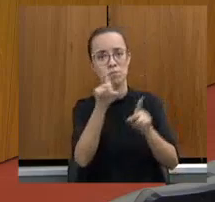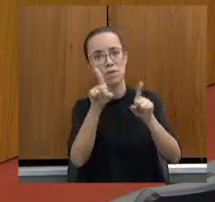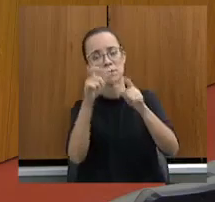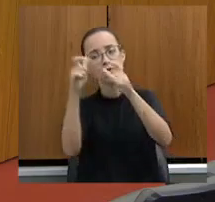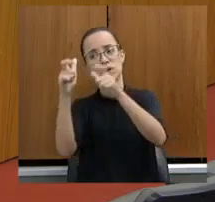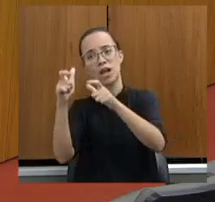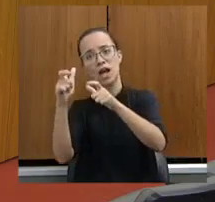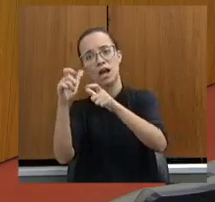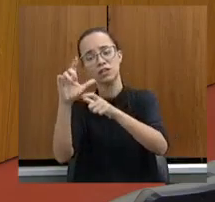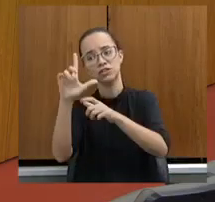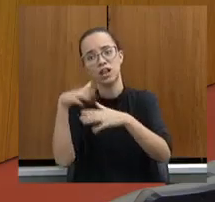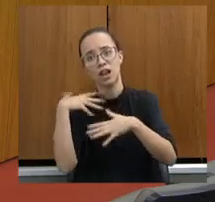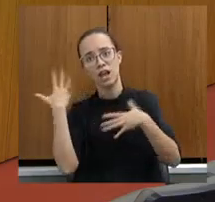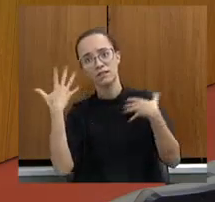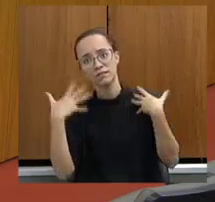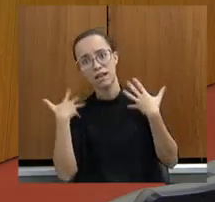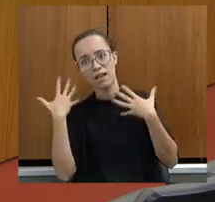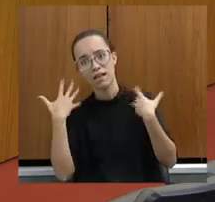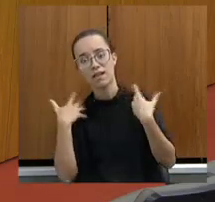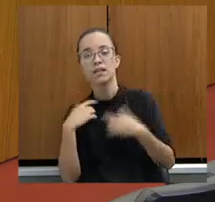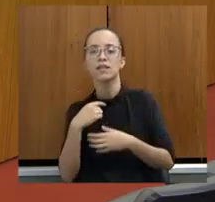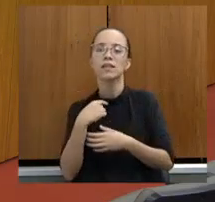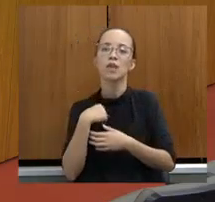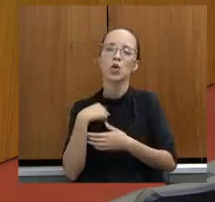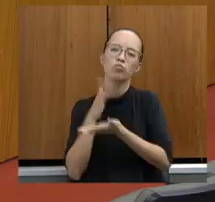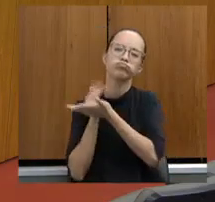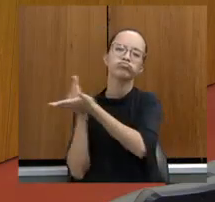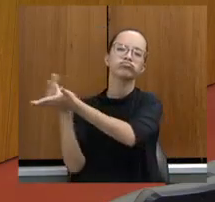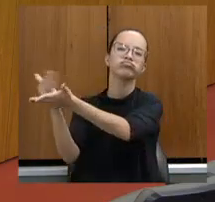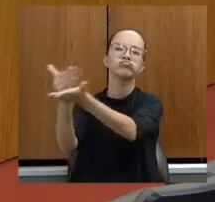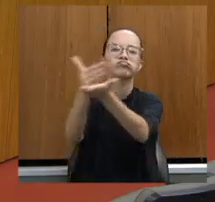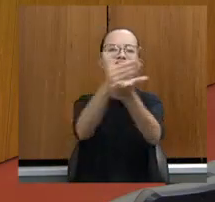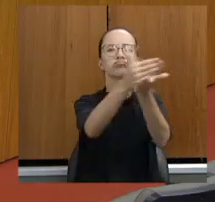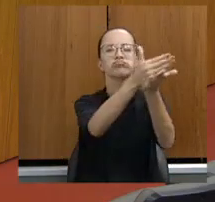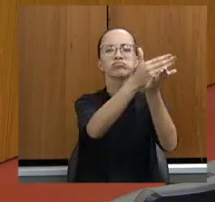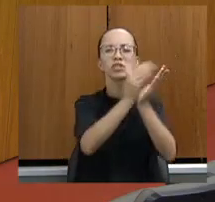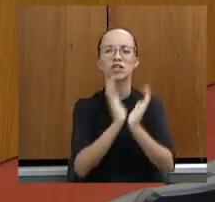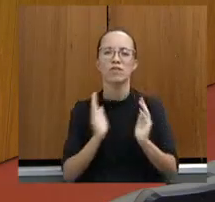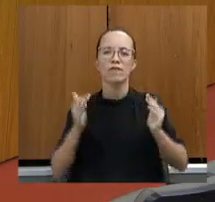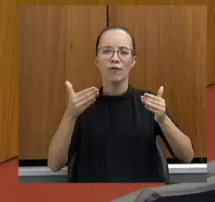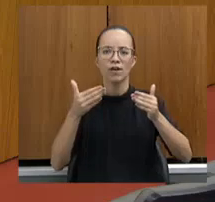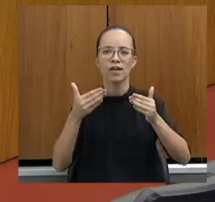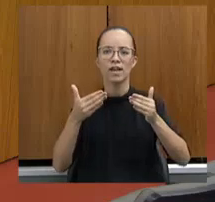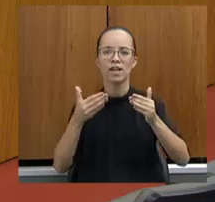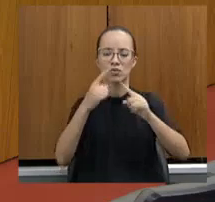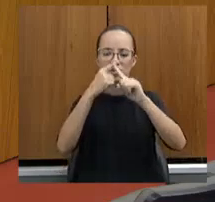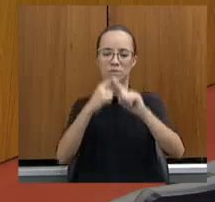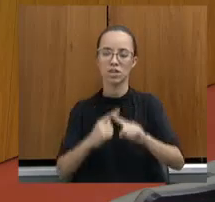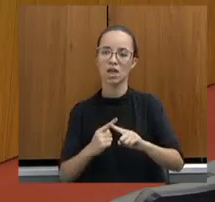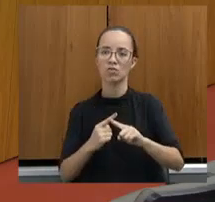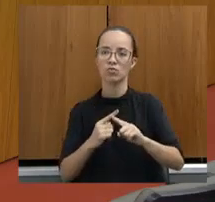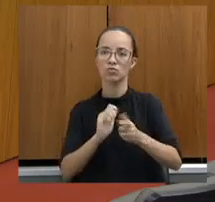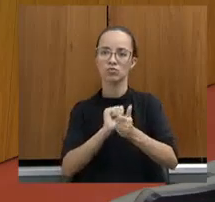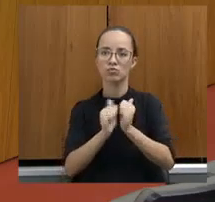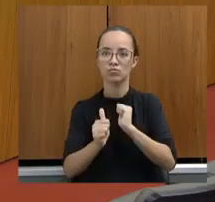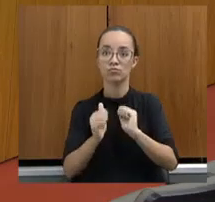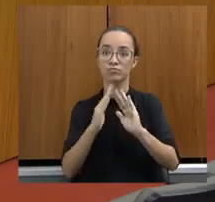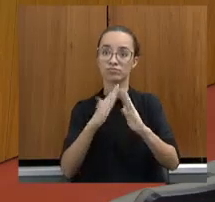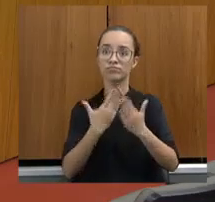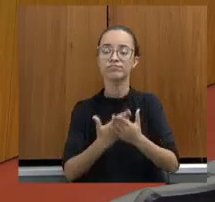lazer e eu peguei todo recurso e coloquei nos jogos colares de Minas Gerais esse ano